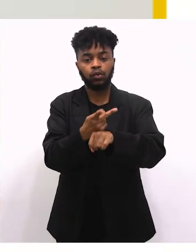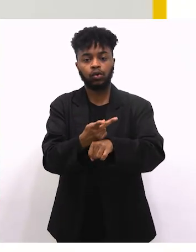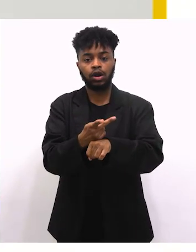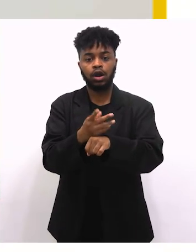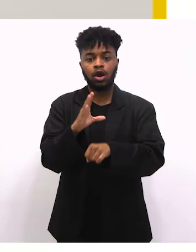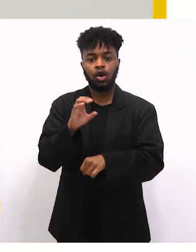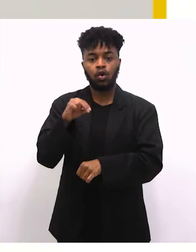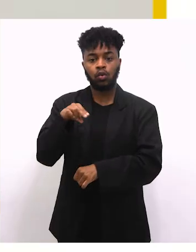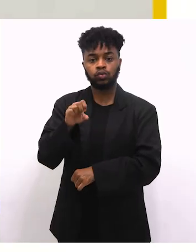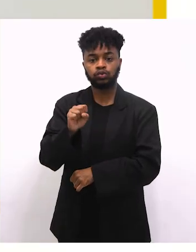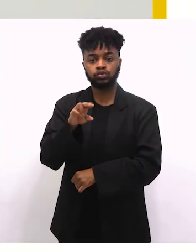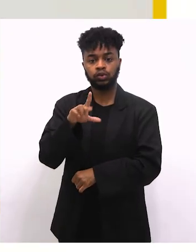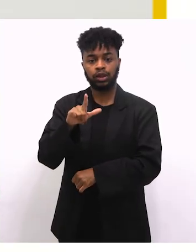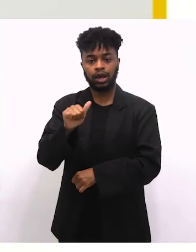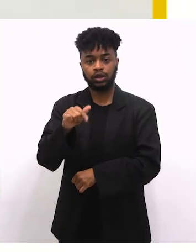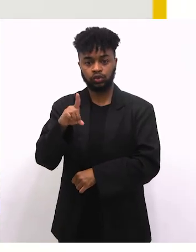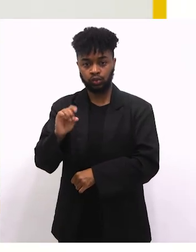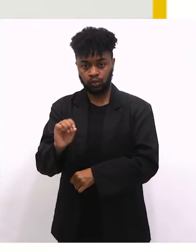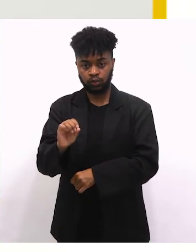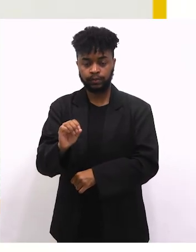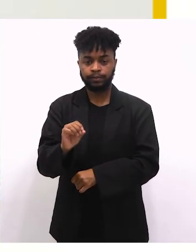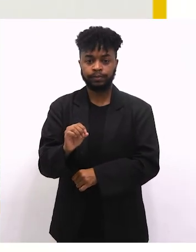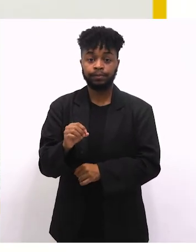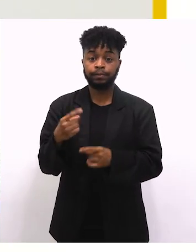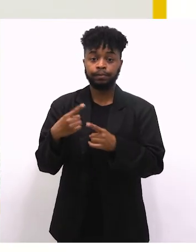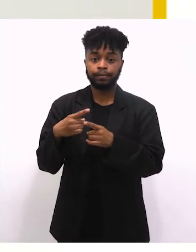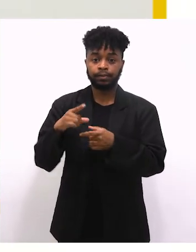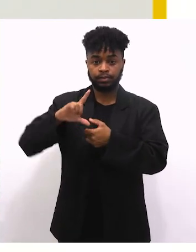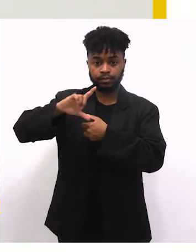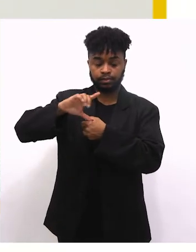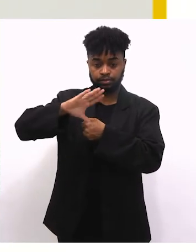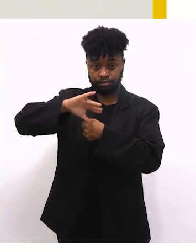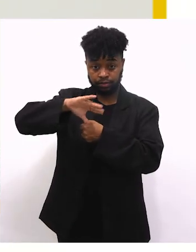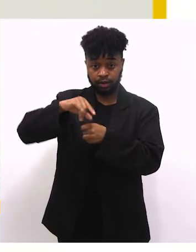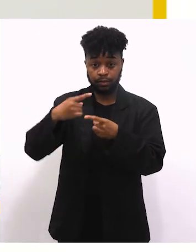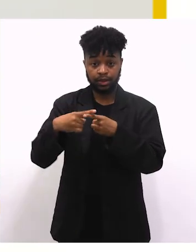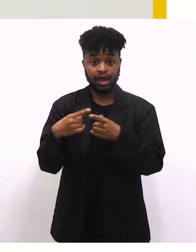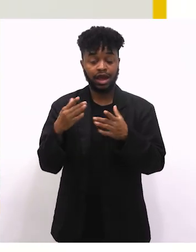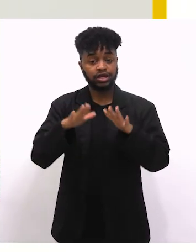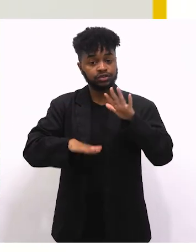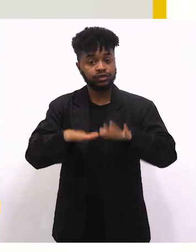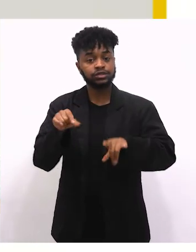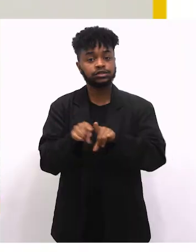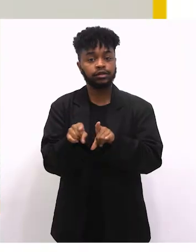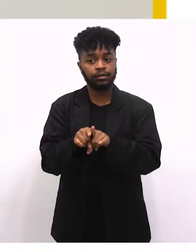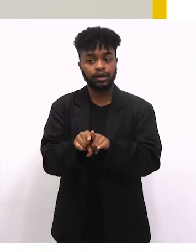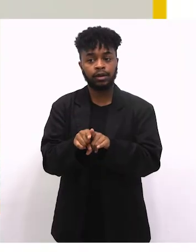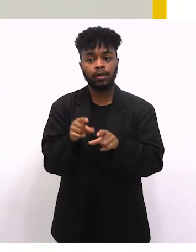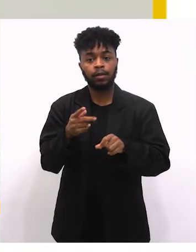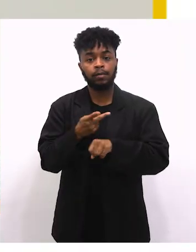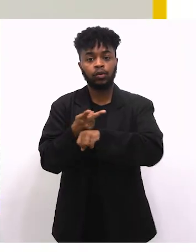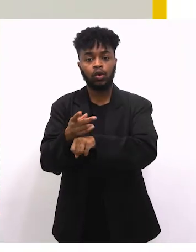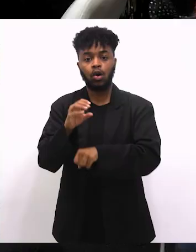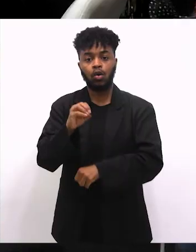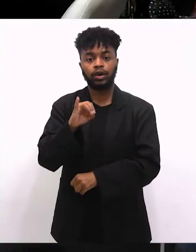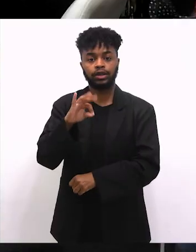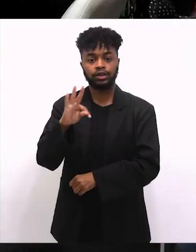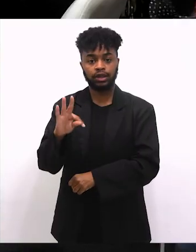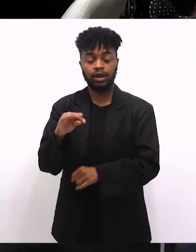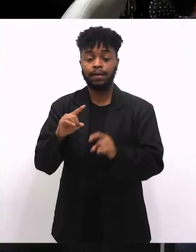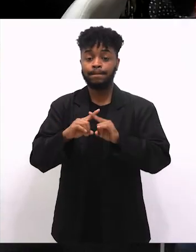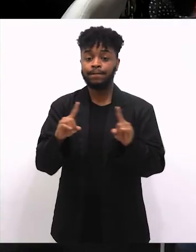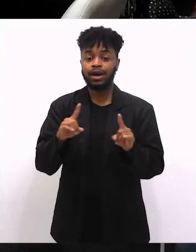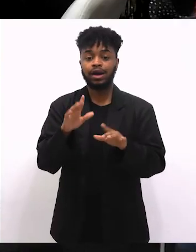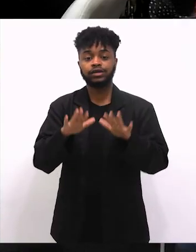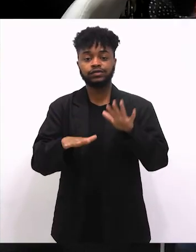consulados, né, que é a extensão do Brasil. E muitas vezes até mesmo o canal da OIT. Só